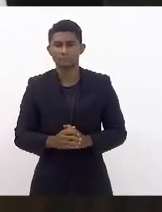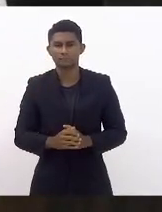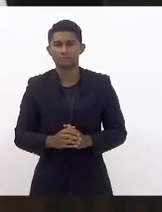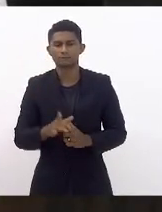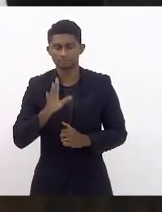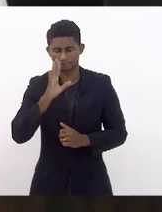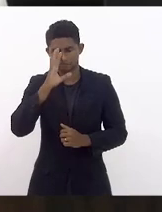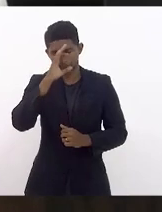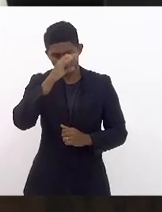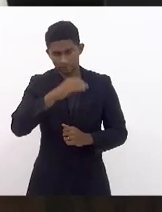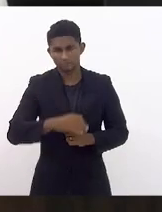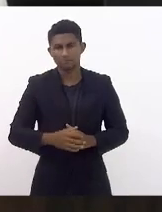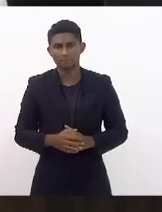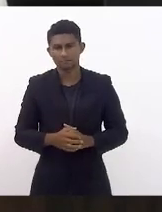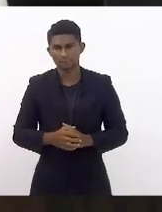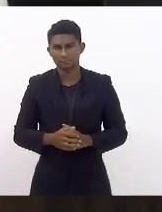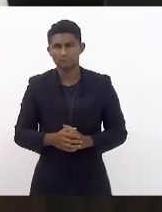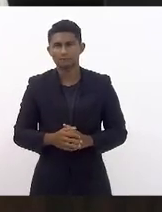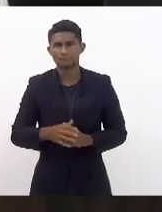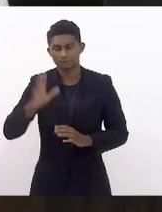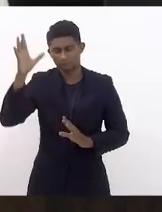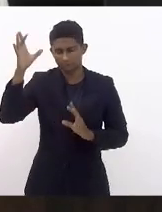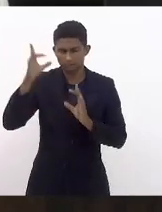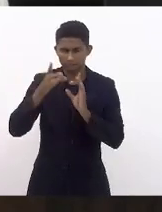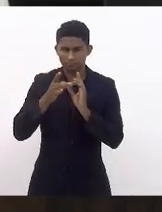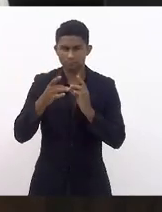fiel a mim.